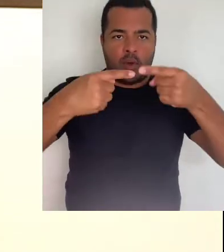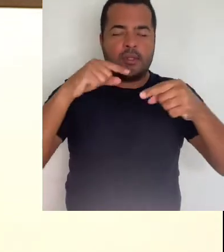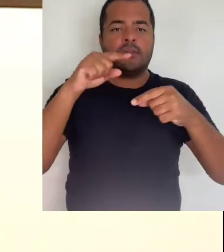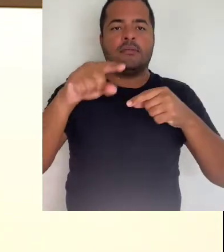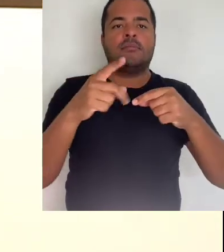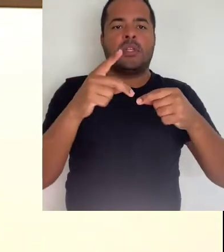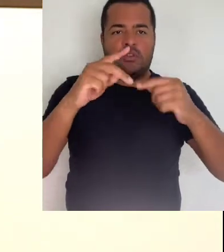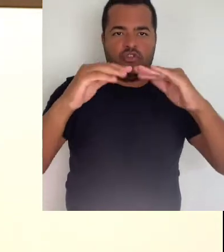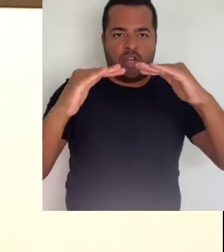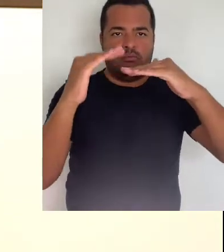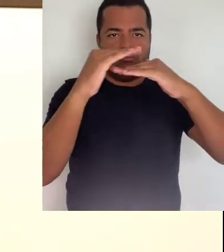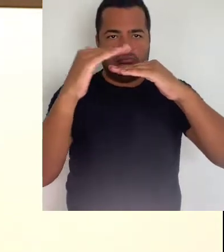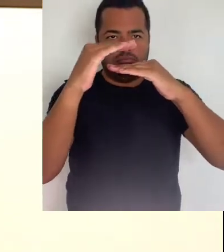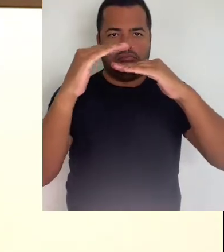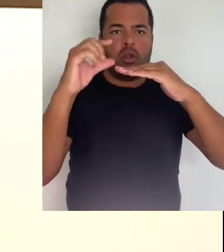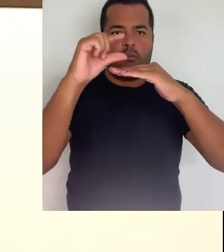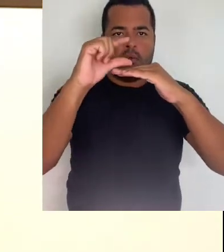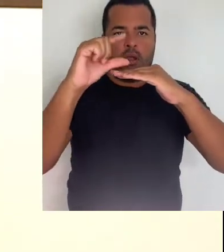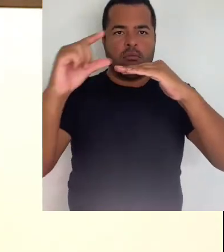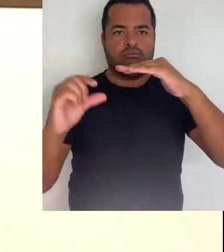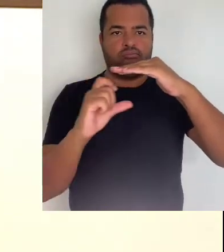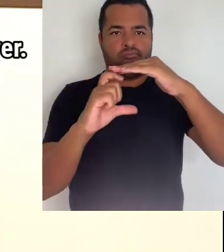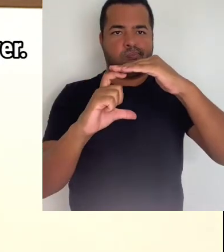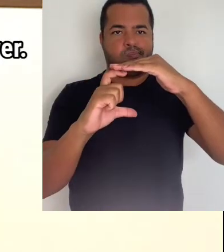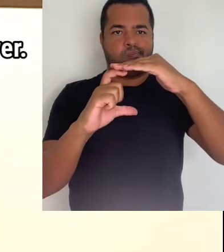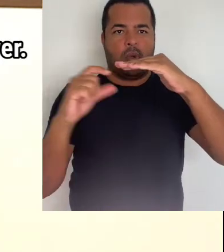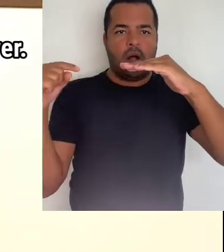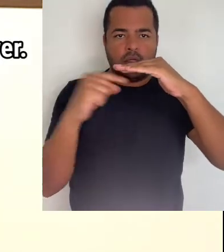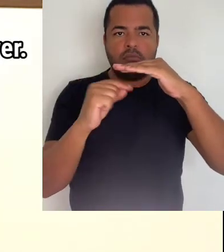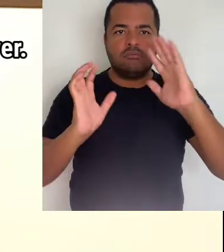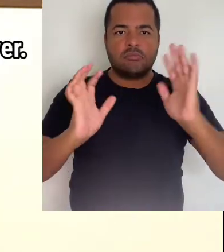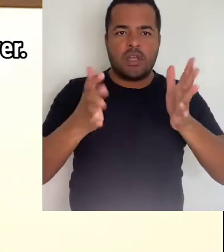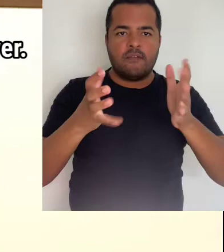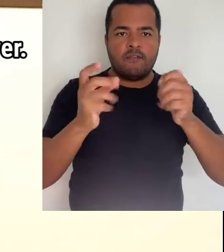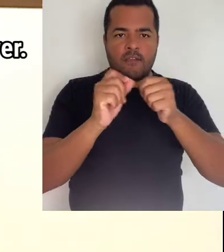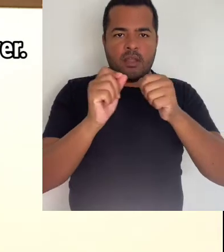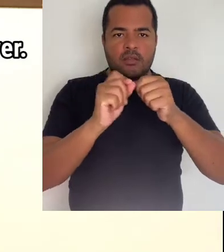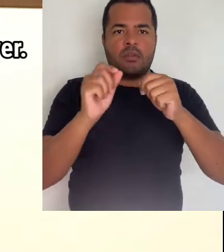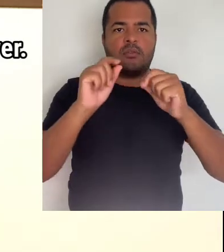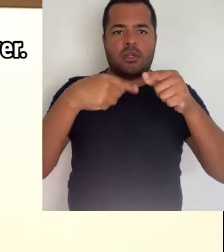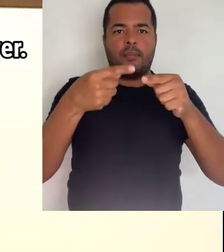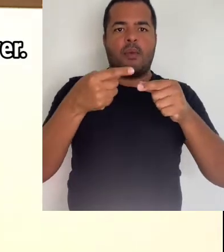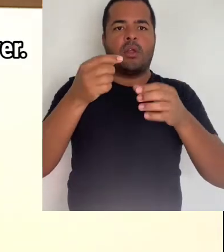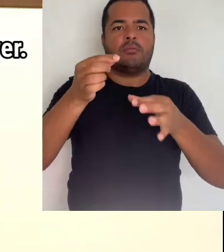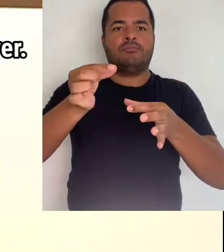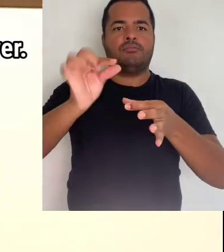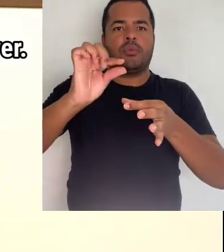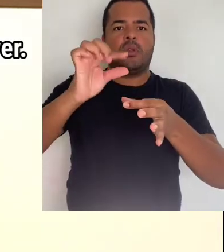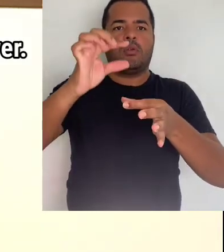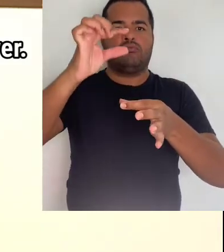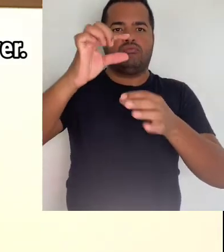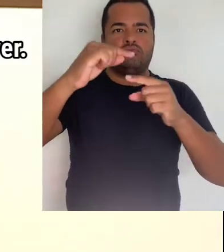vai, depois de separar as fases, você vai, ó,